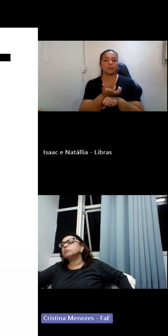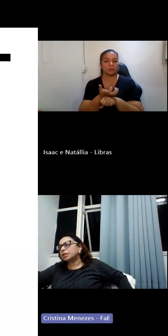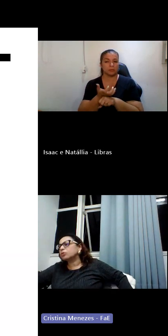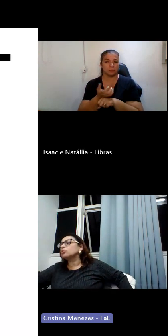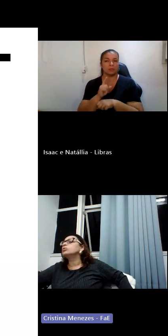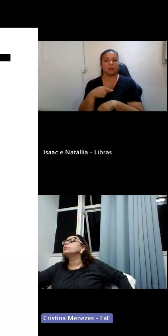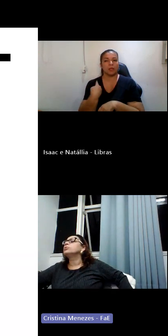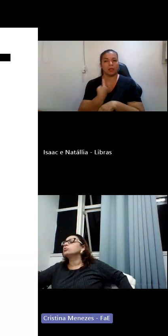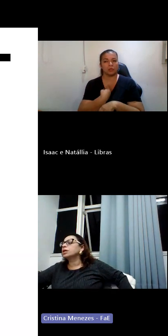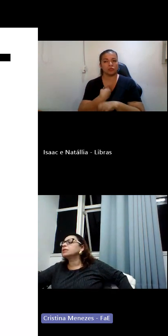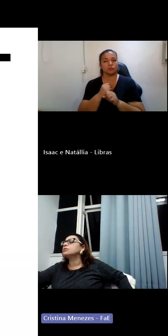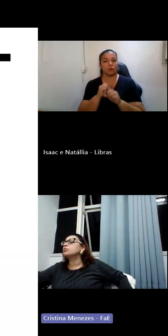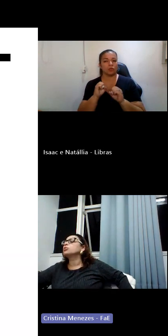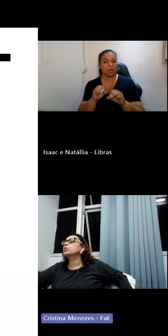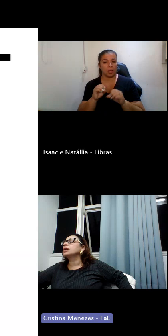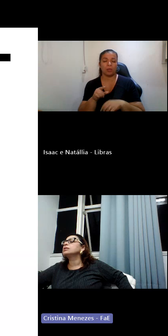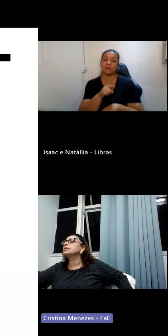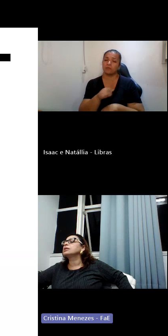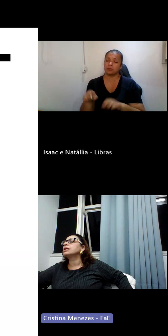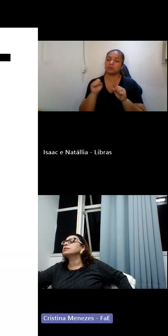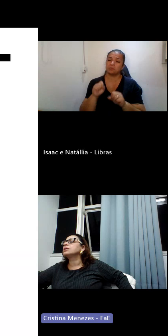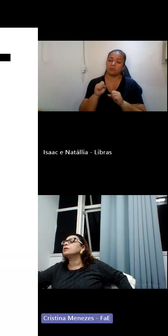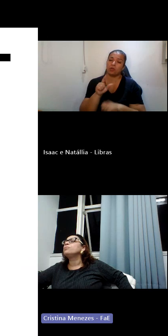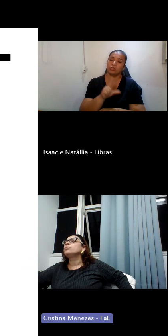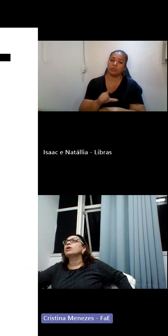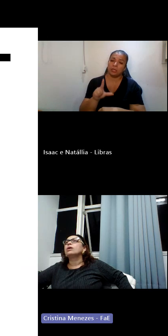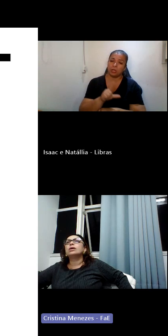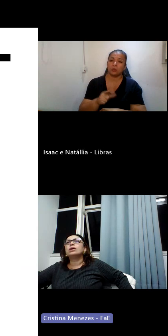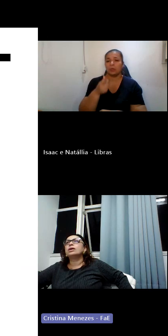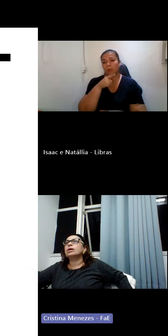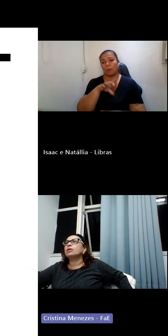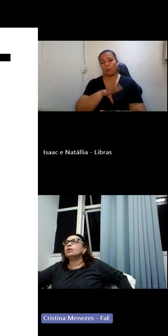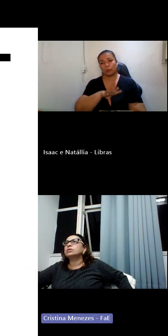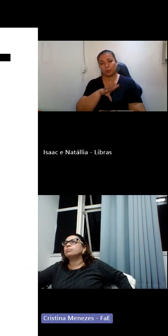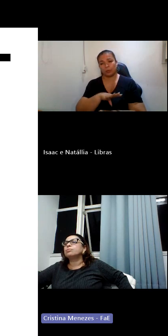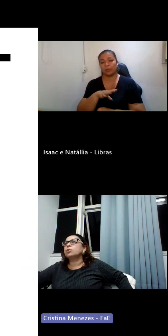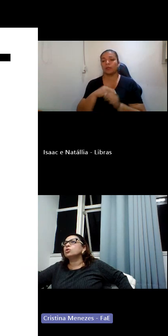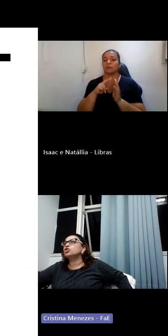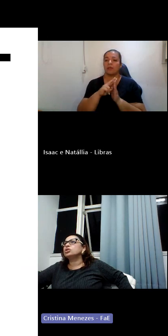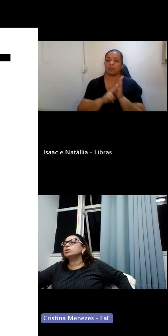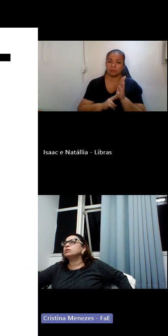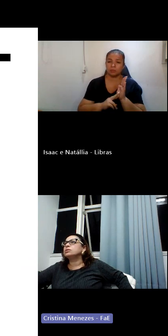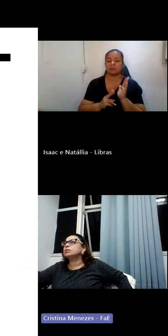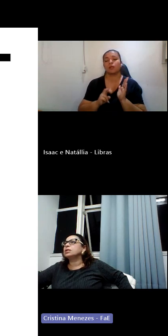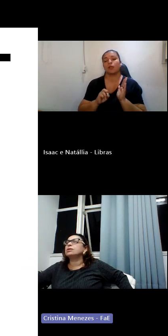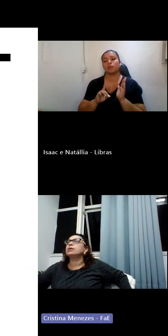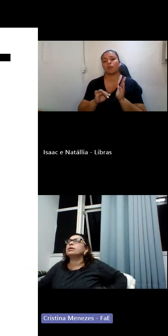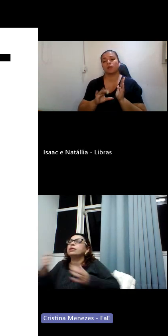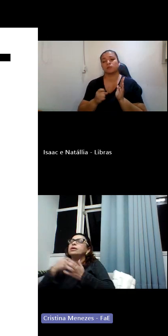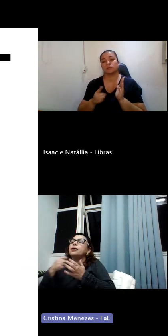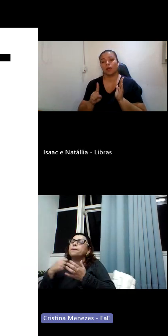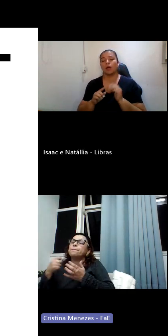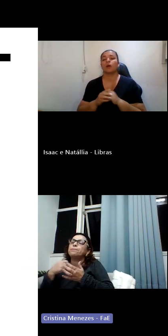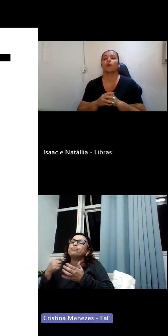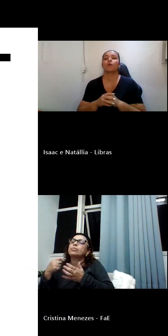né? Literatura, português, língua portuguesa, redação. Você pode